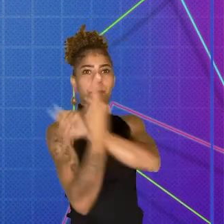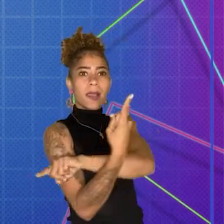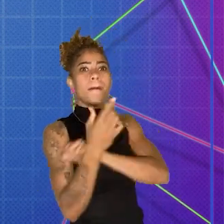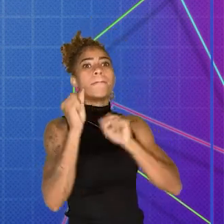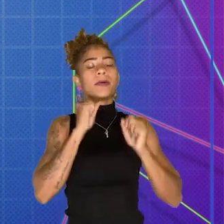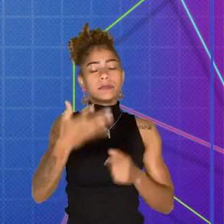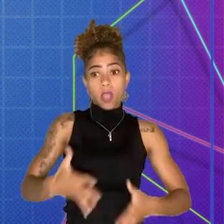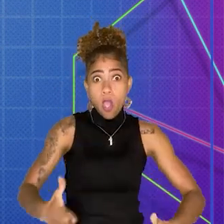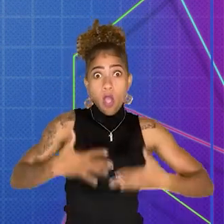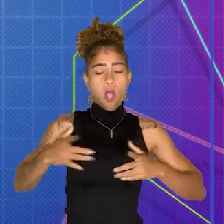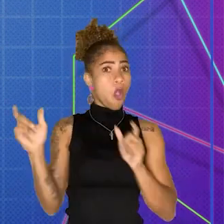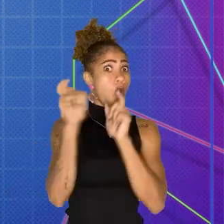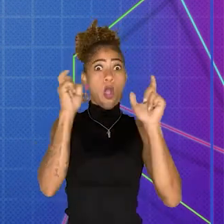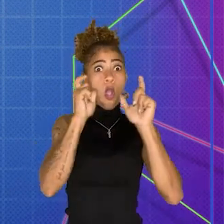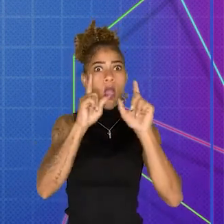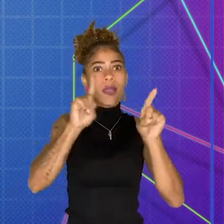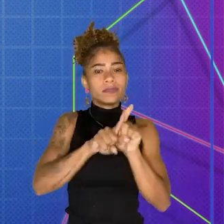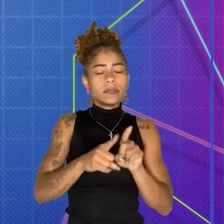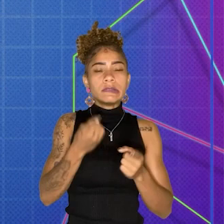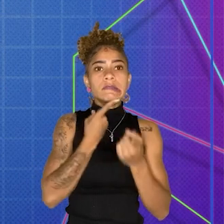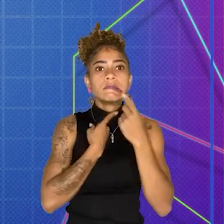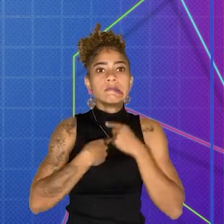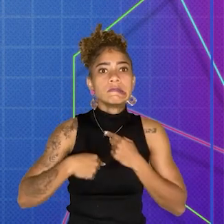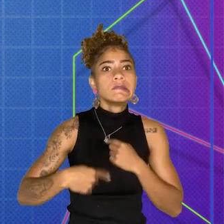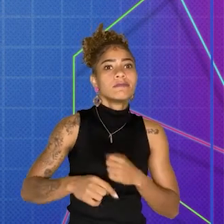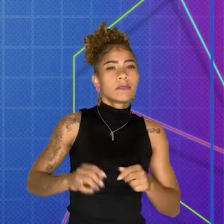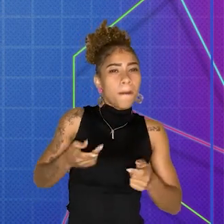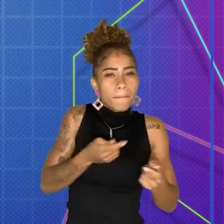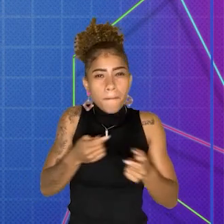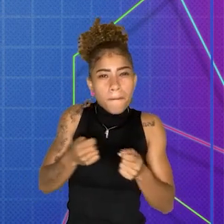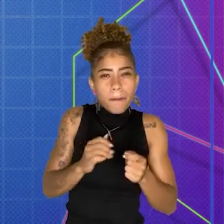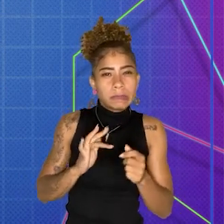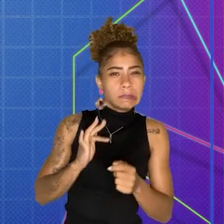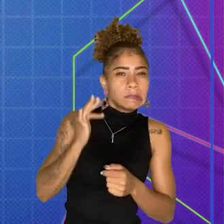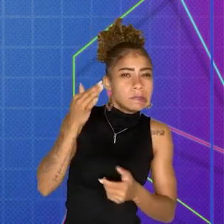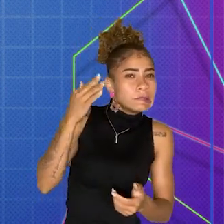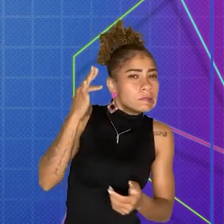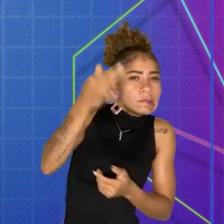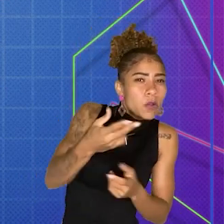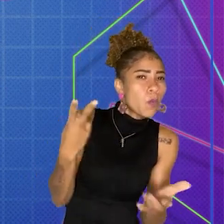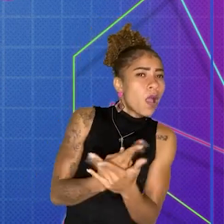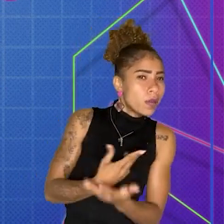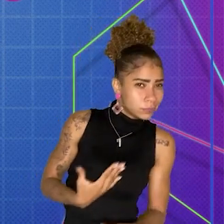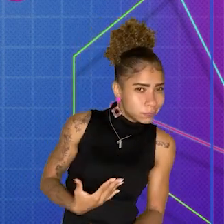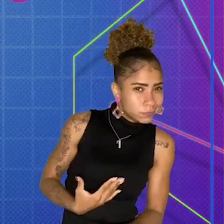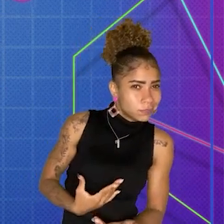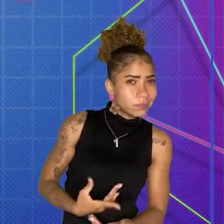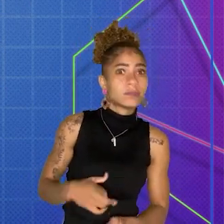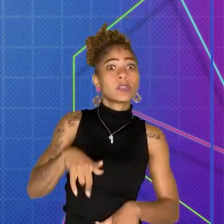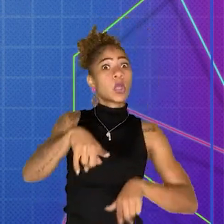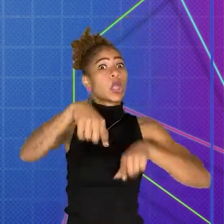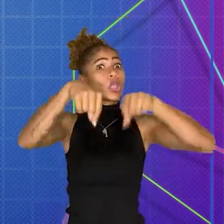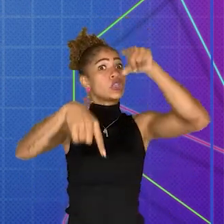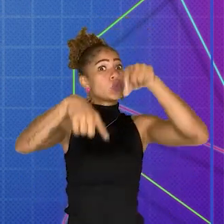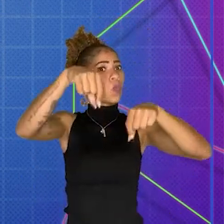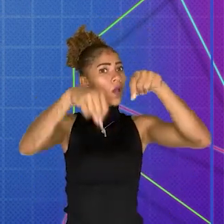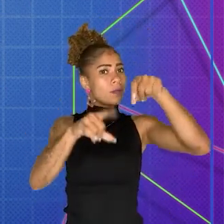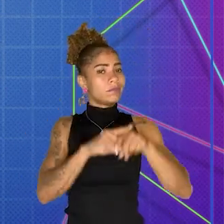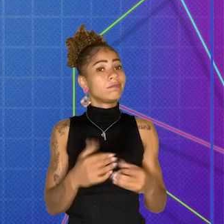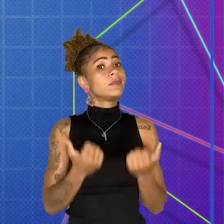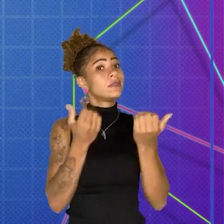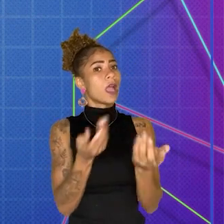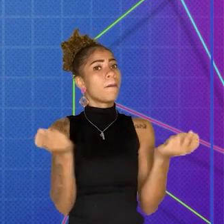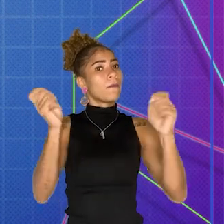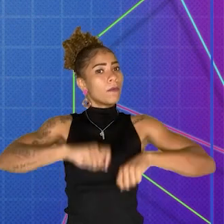jogador chocado e perplexo, fazendo com que ele queira saber o que acontece em seguida. Escolhas do jogador. Dar ao